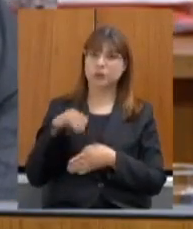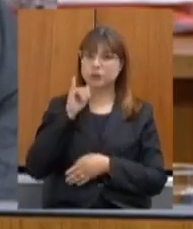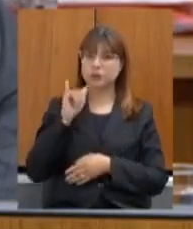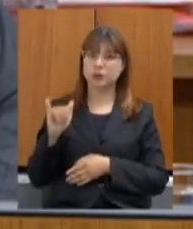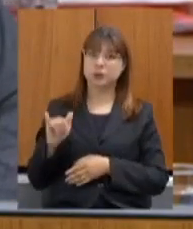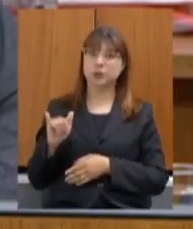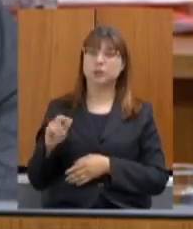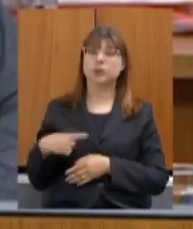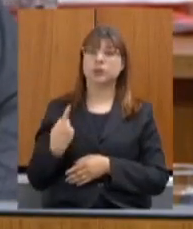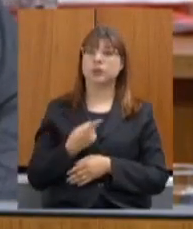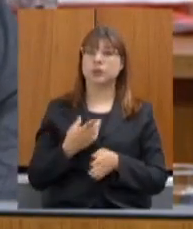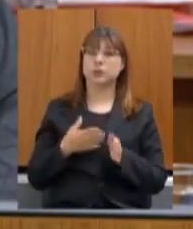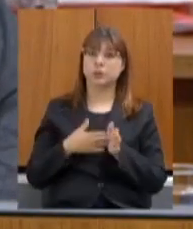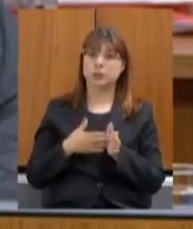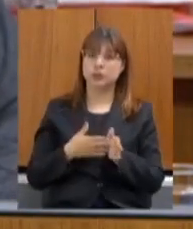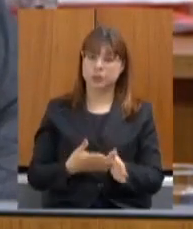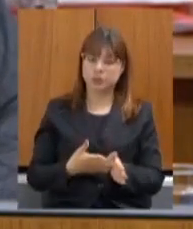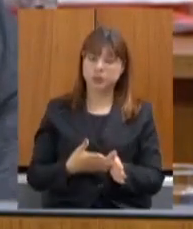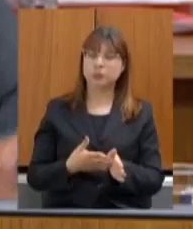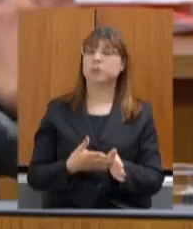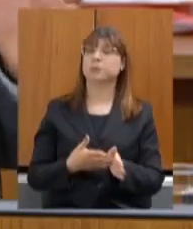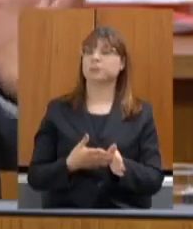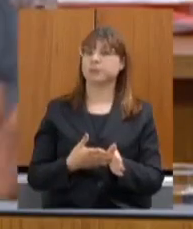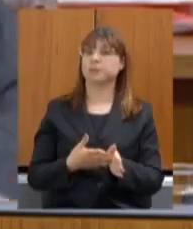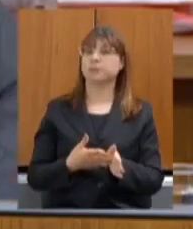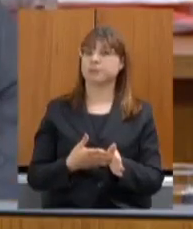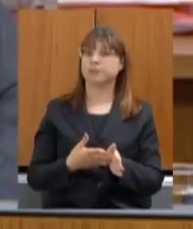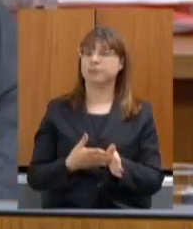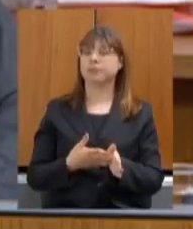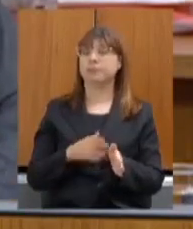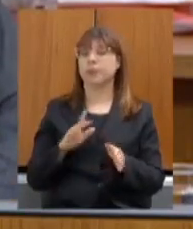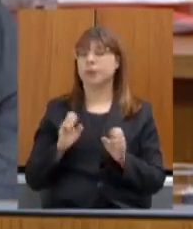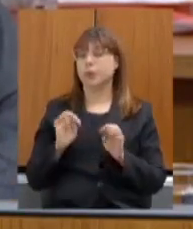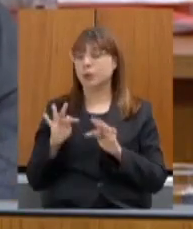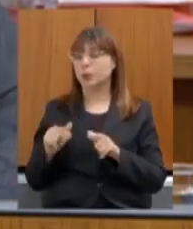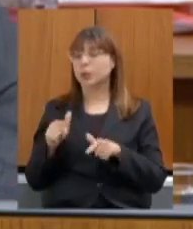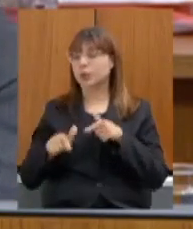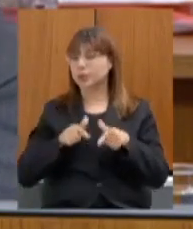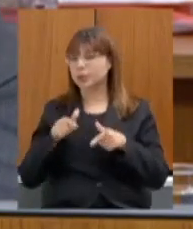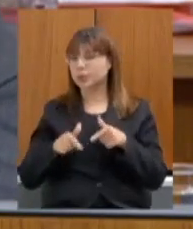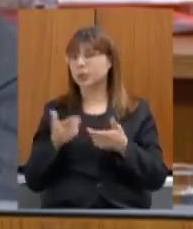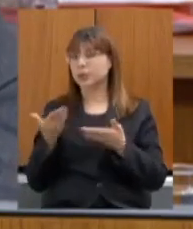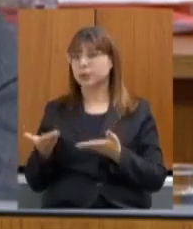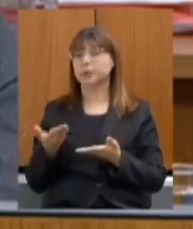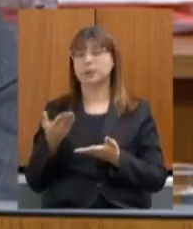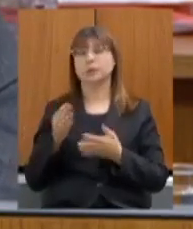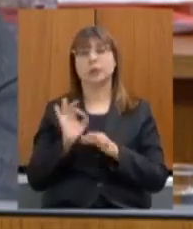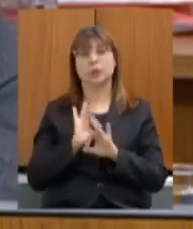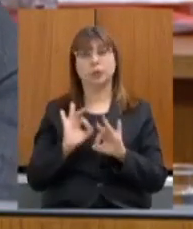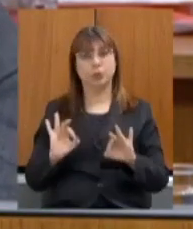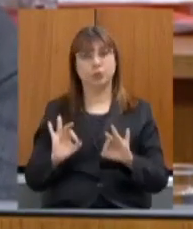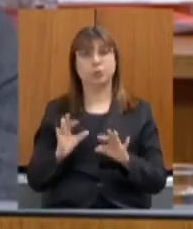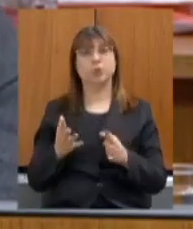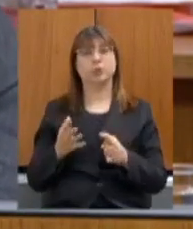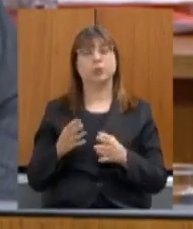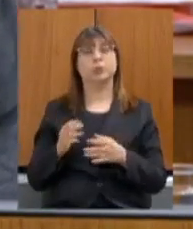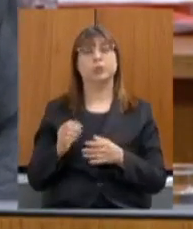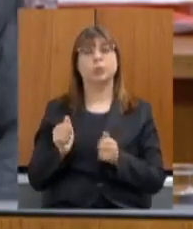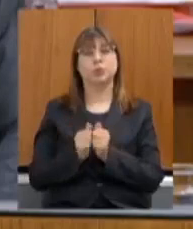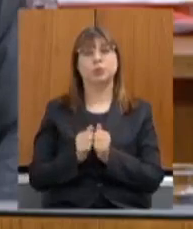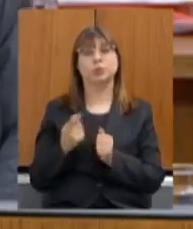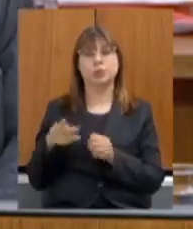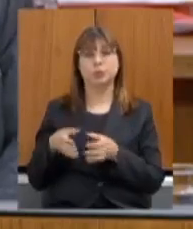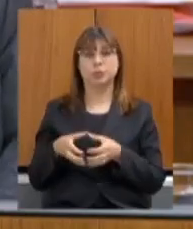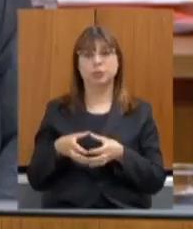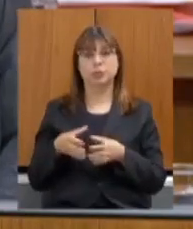estamos aí acompanhando muito de perto todas as ações importantes que V. Exª também tem conduzido à sua secretaria,